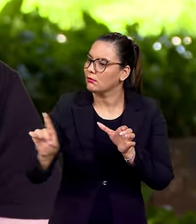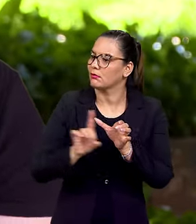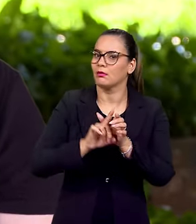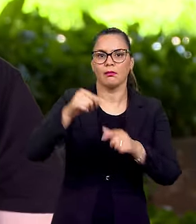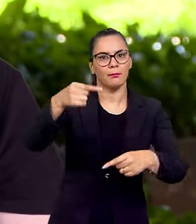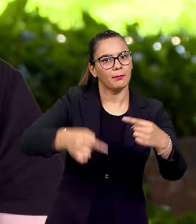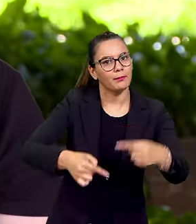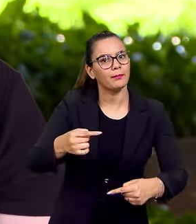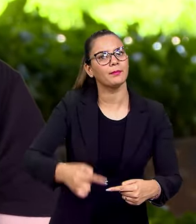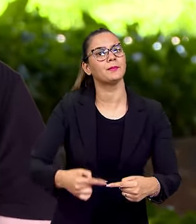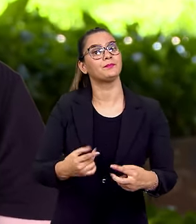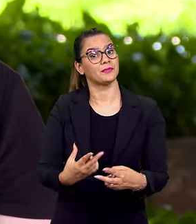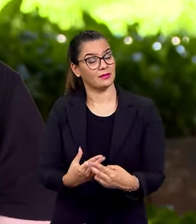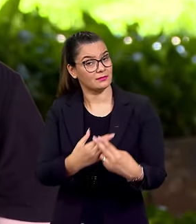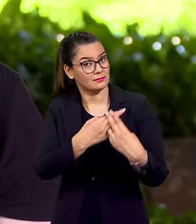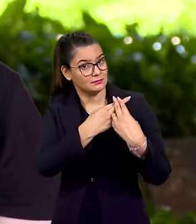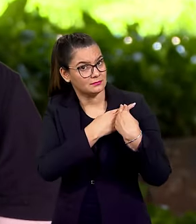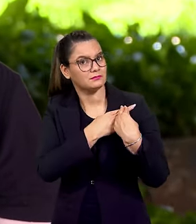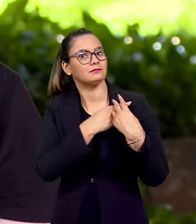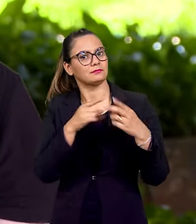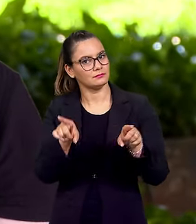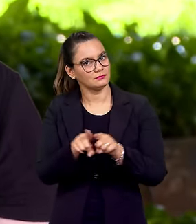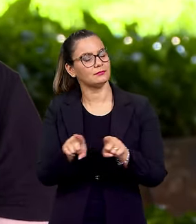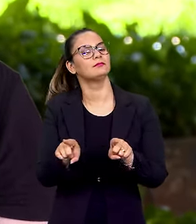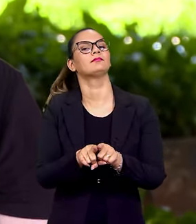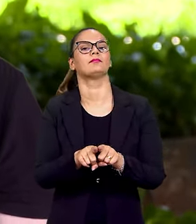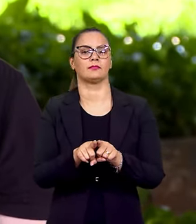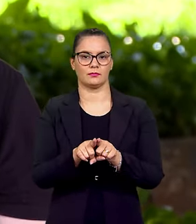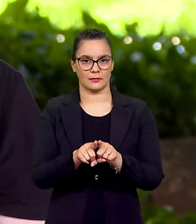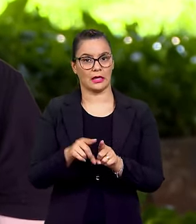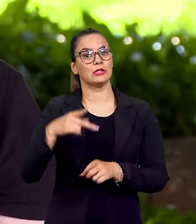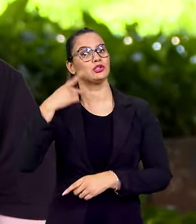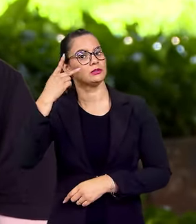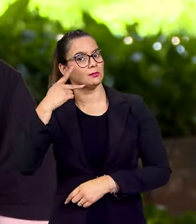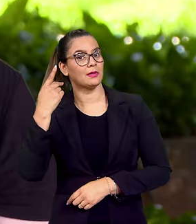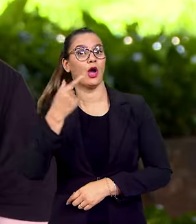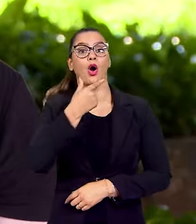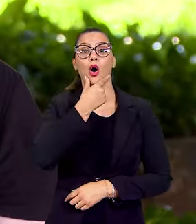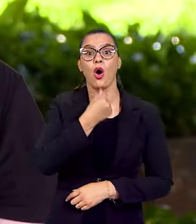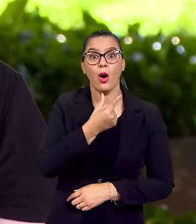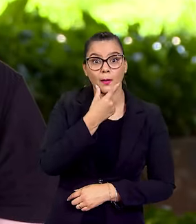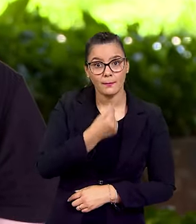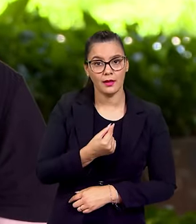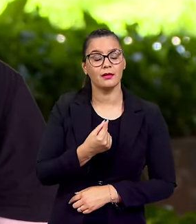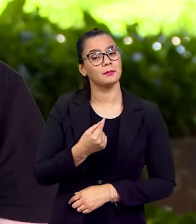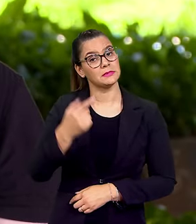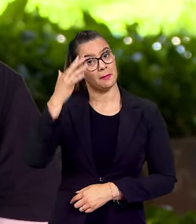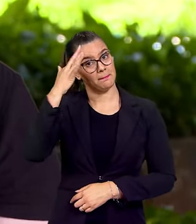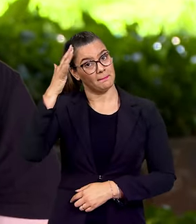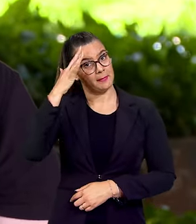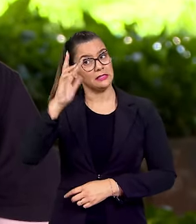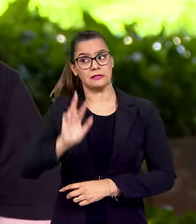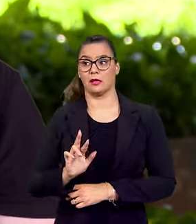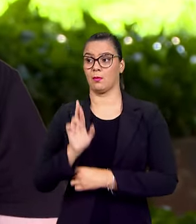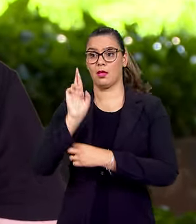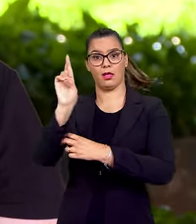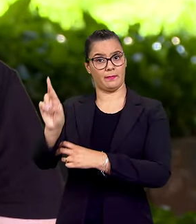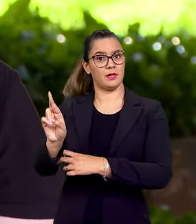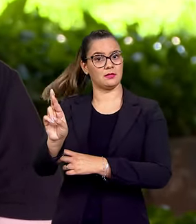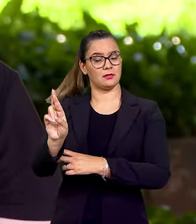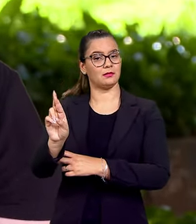para essa pauta, trazendo a responsabilidade de parlamentares homens, né? Não precisamos pensar